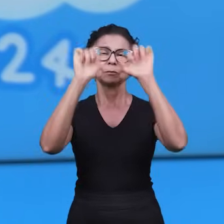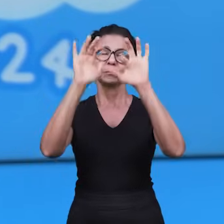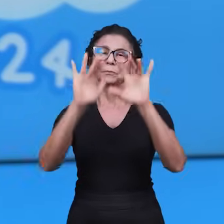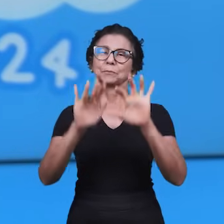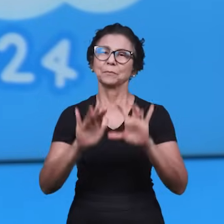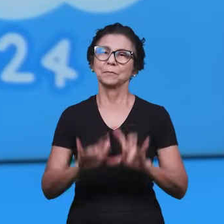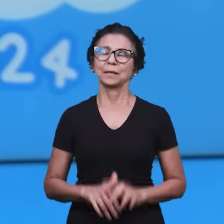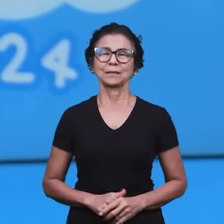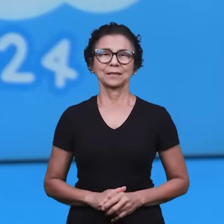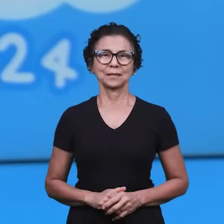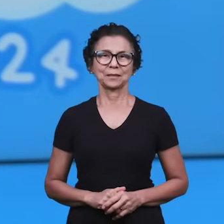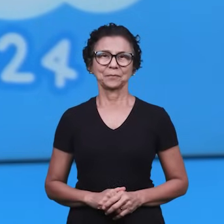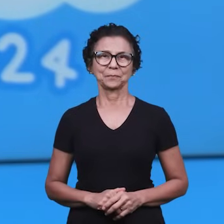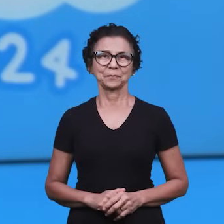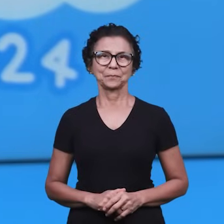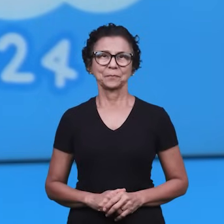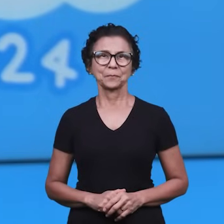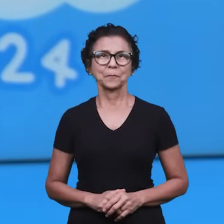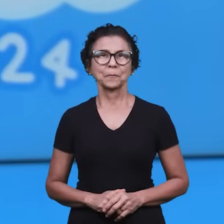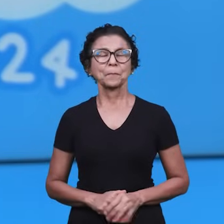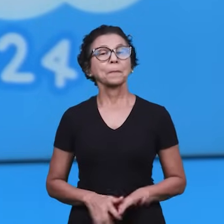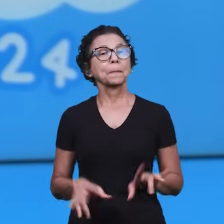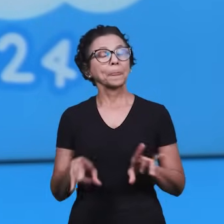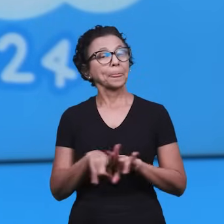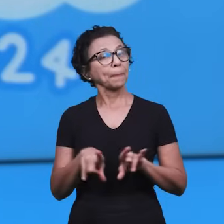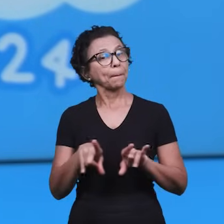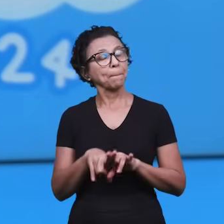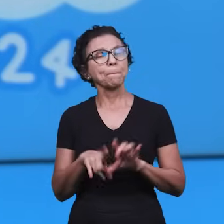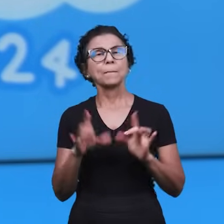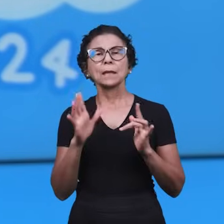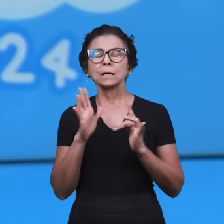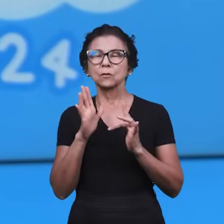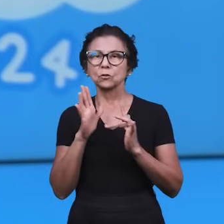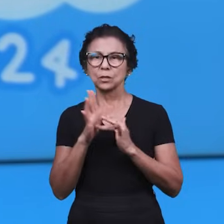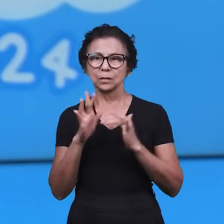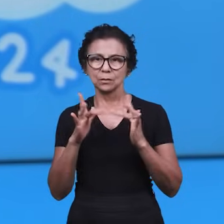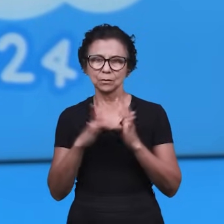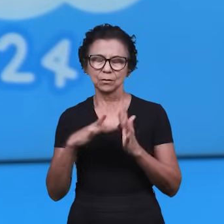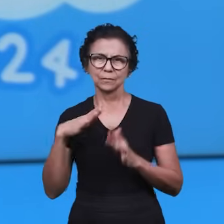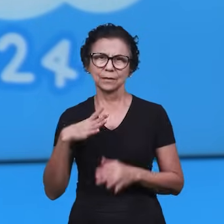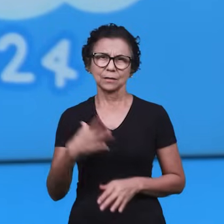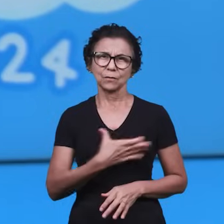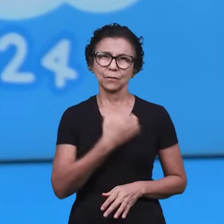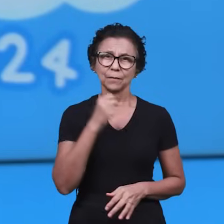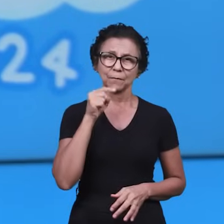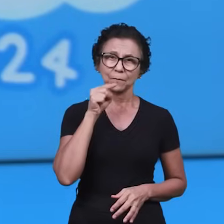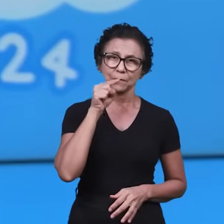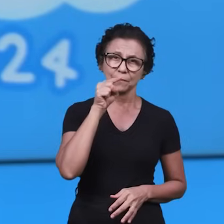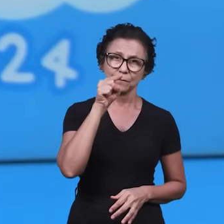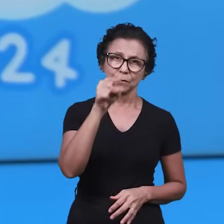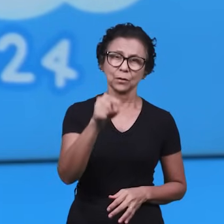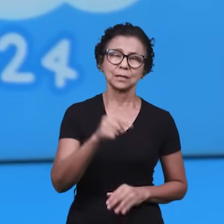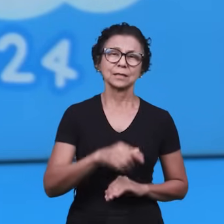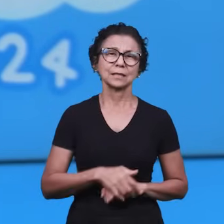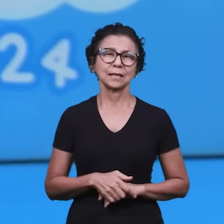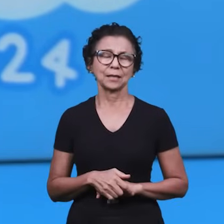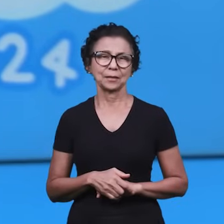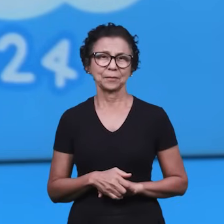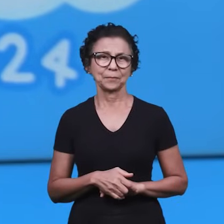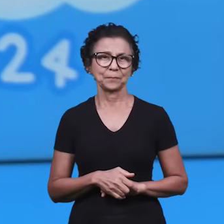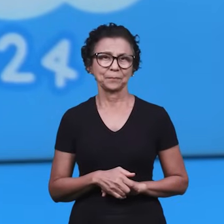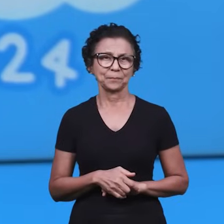melhor, muito mais do que isso. Jesus vai alcançar você e transformar o